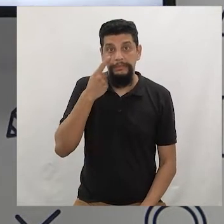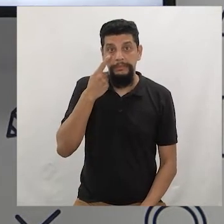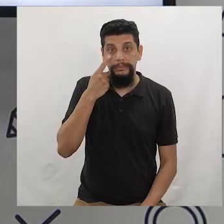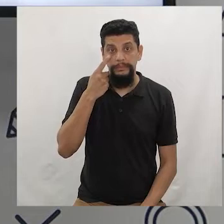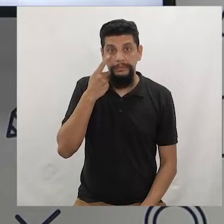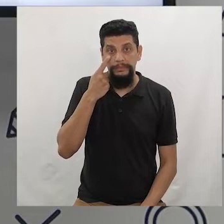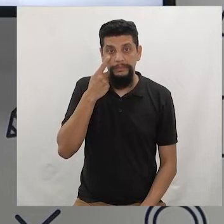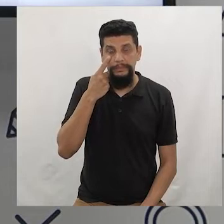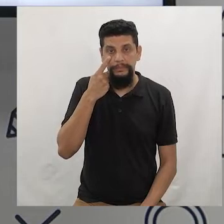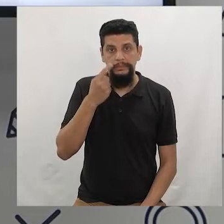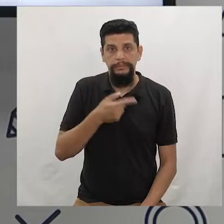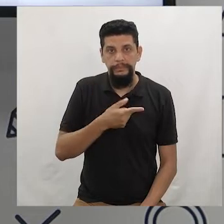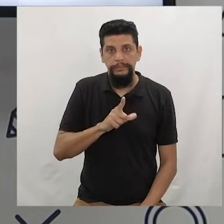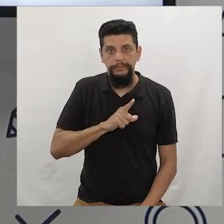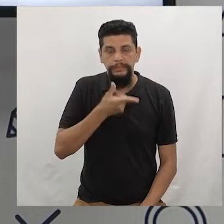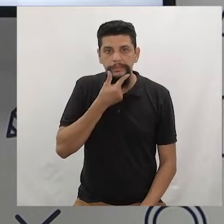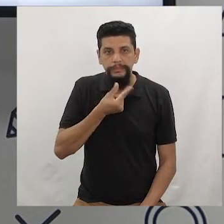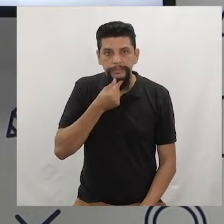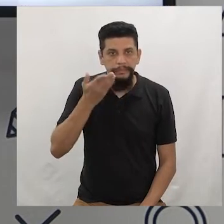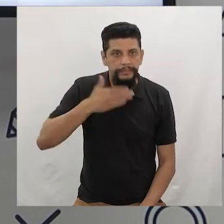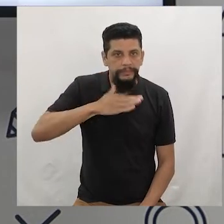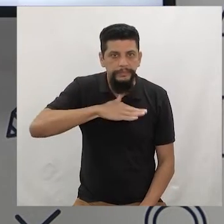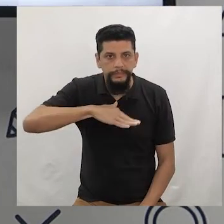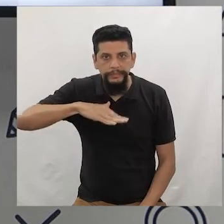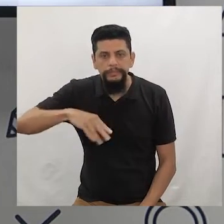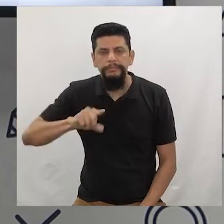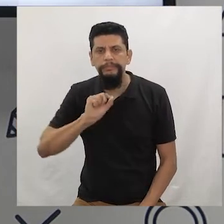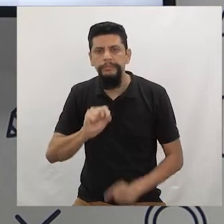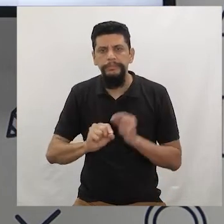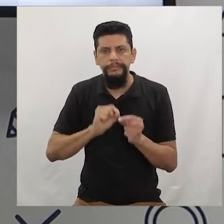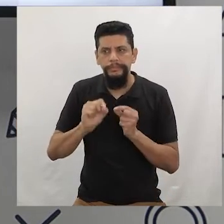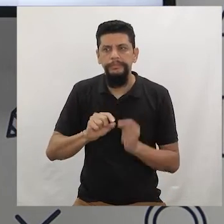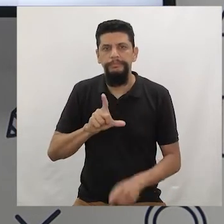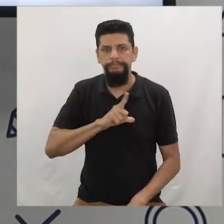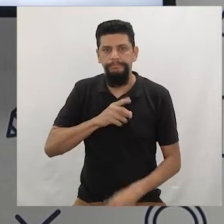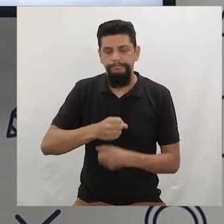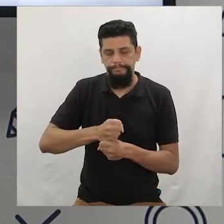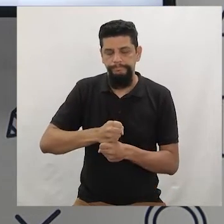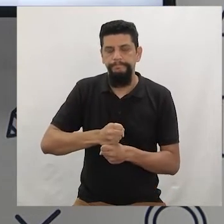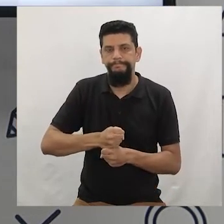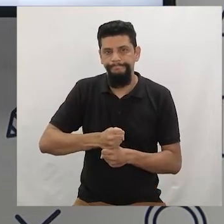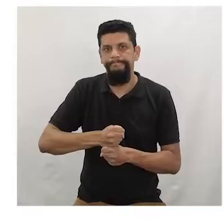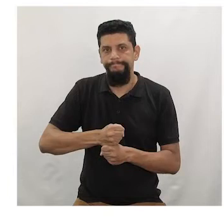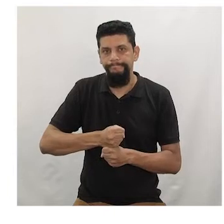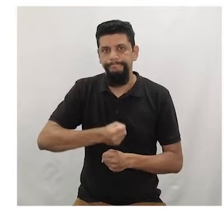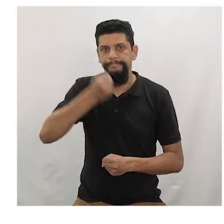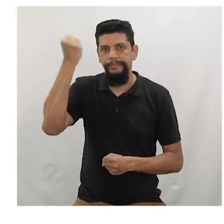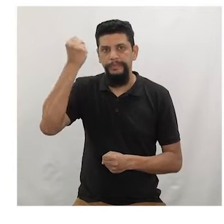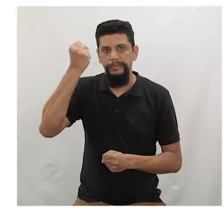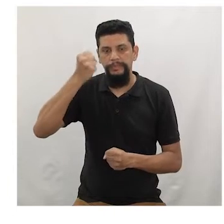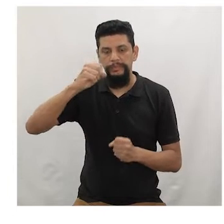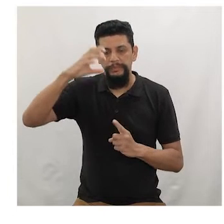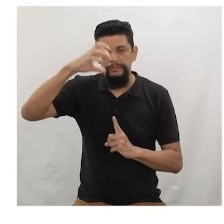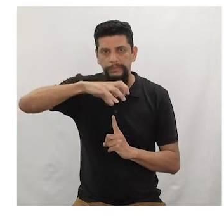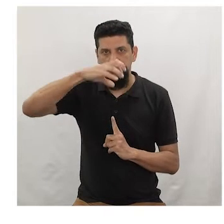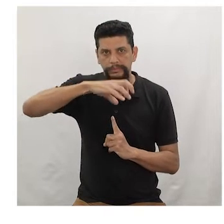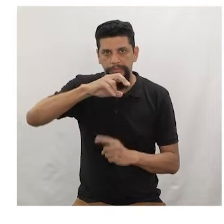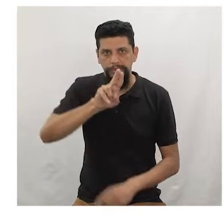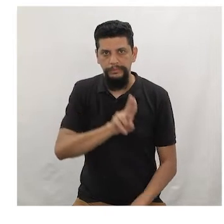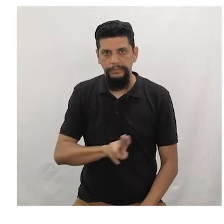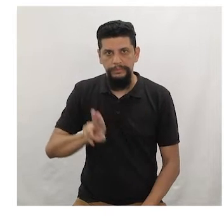só, tem a imagem de um menino. O que que ele está segurando? Um guarda-chuva. Quando